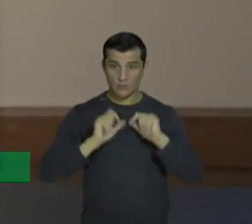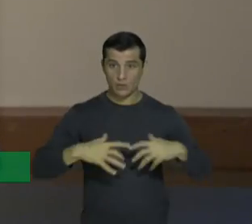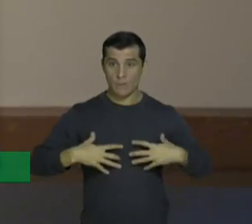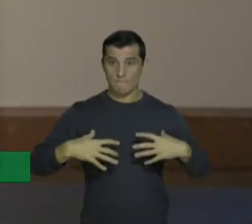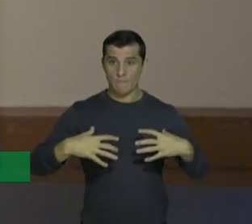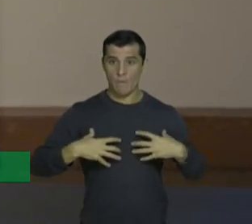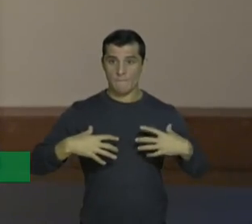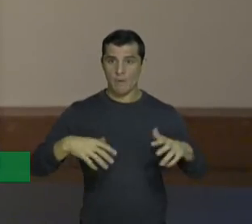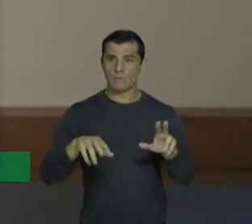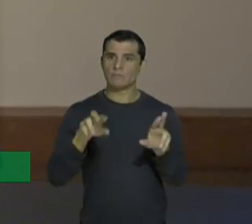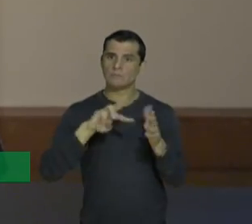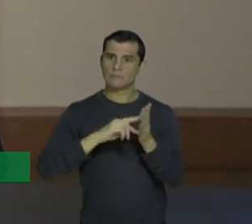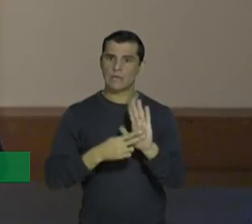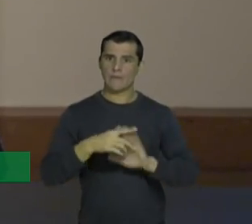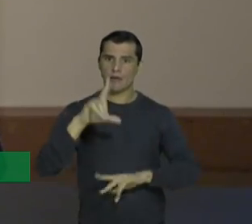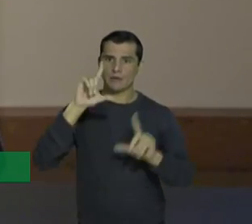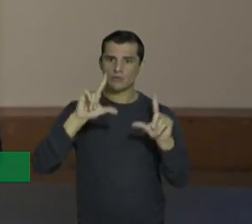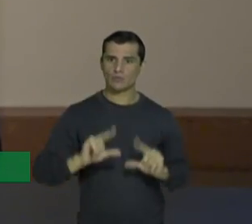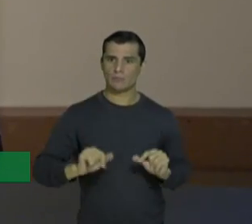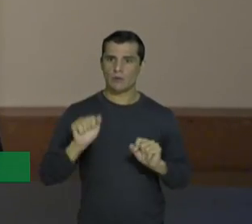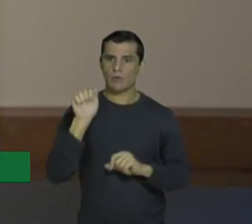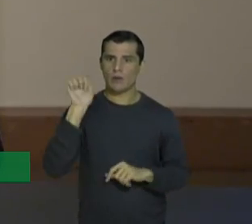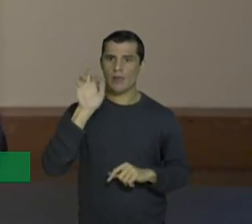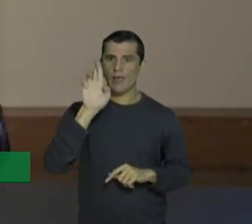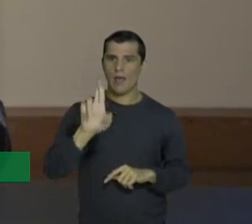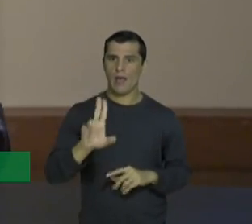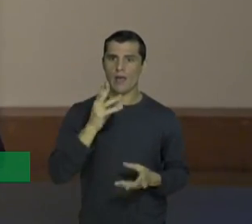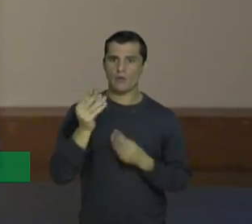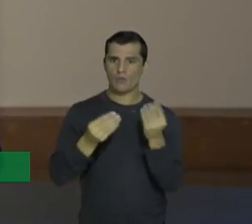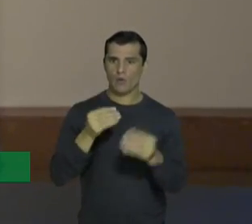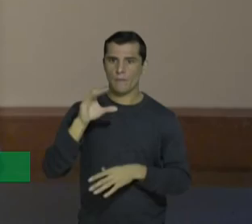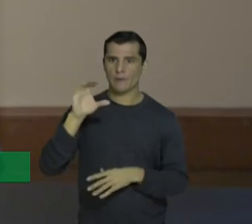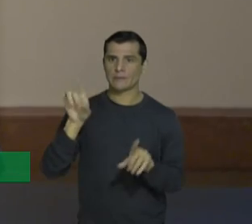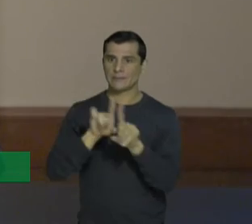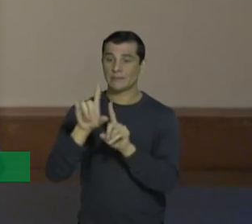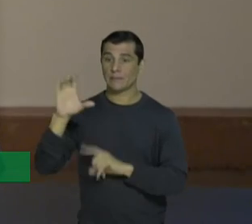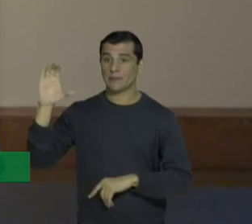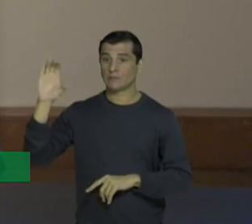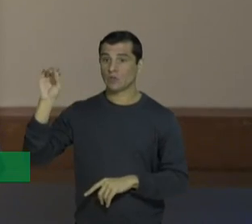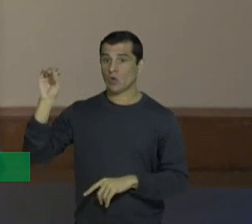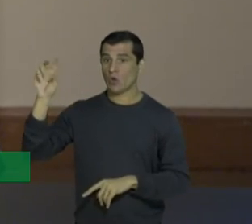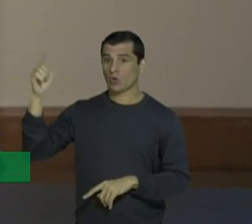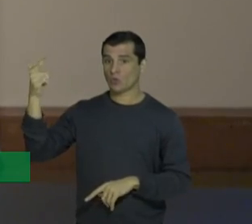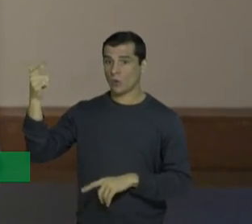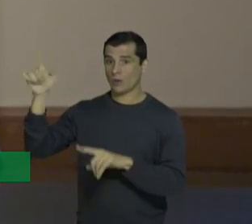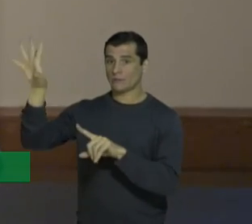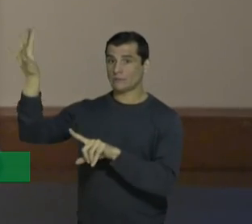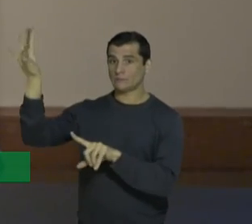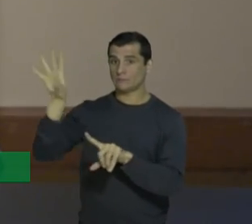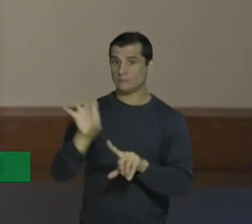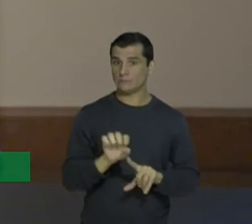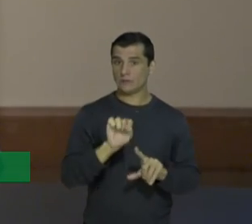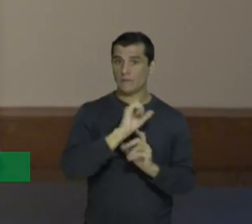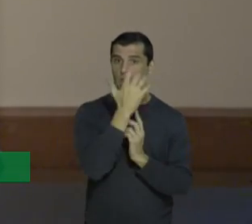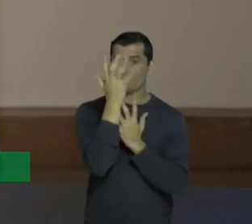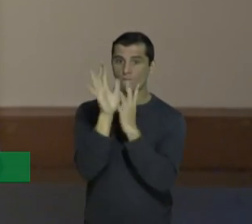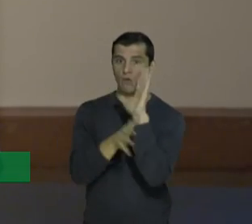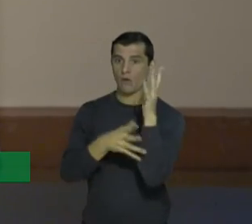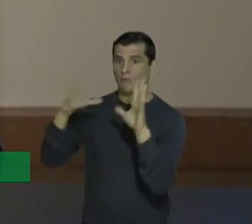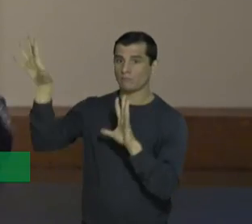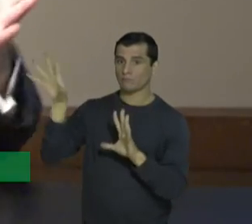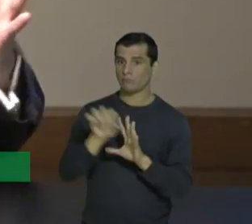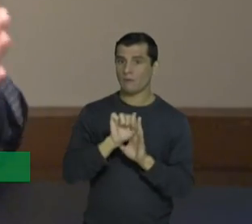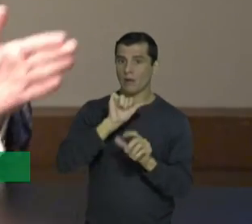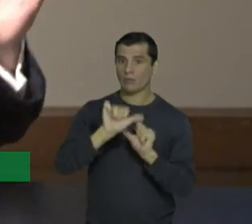reduzir os mecanismos naturais que nós temos de absorver CO2 né sendo e emitidos na atmosfera né Por